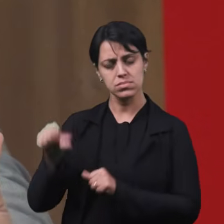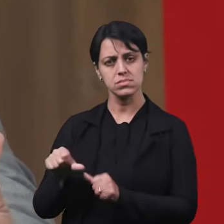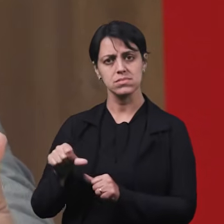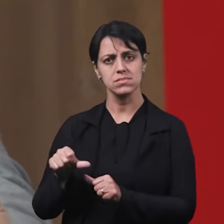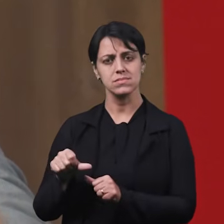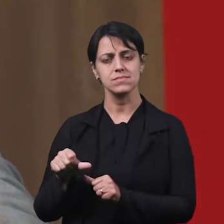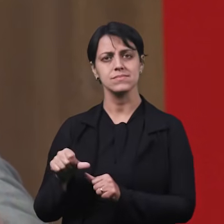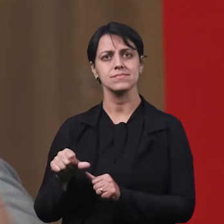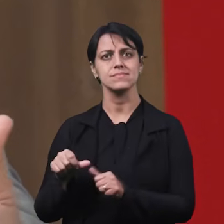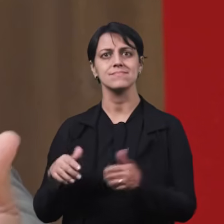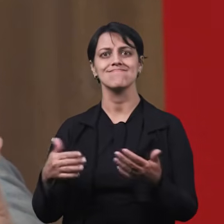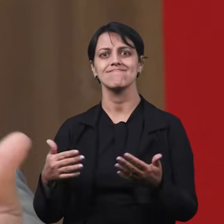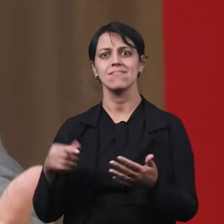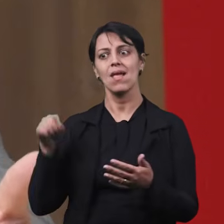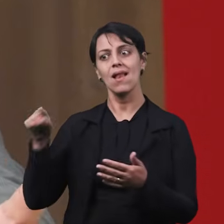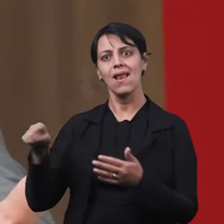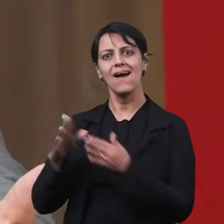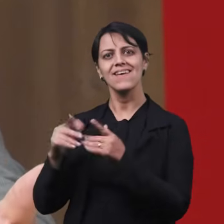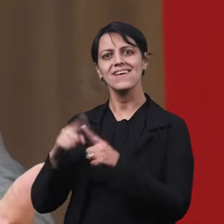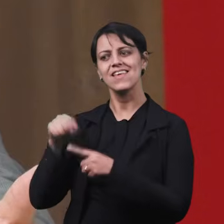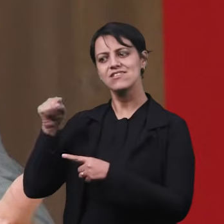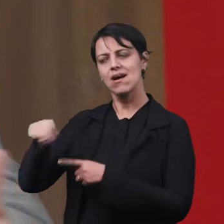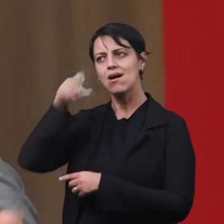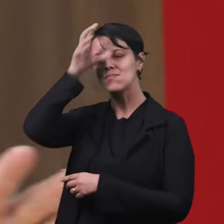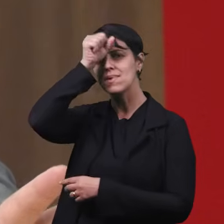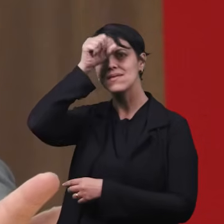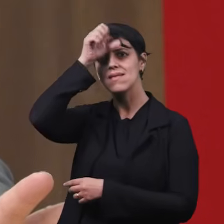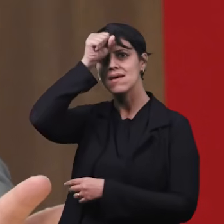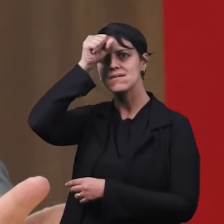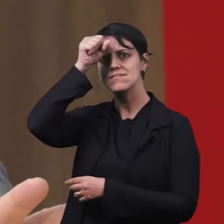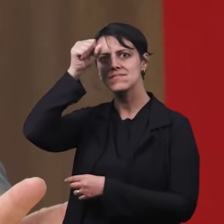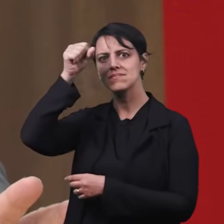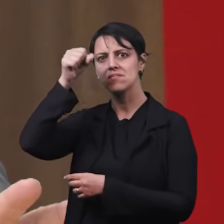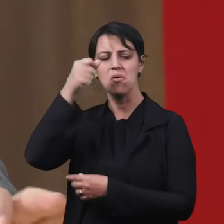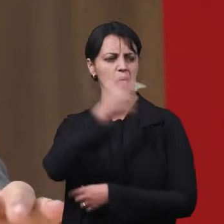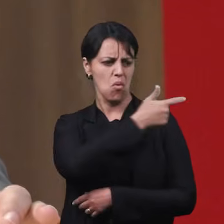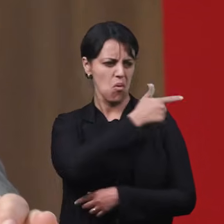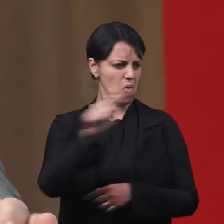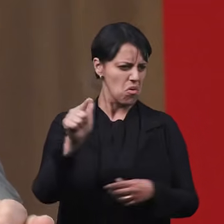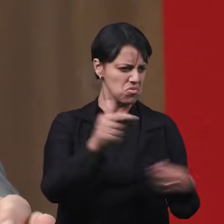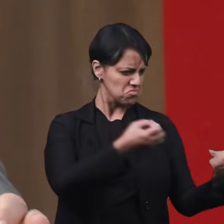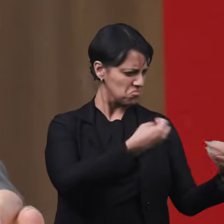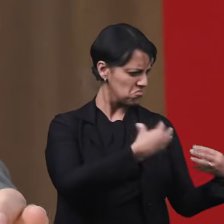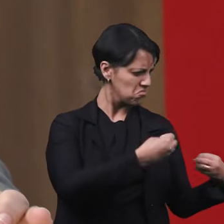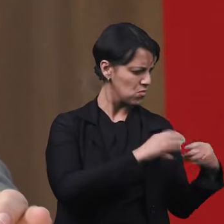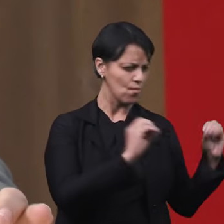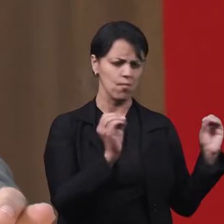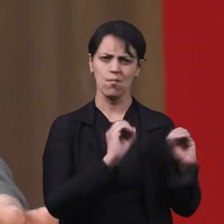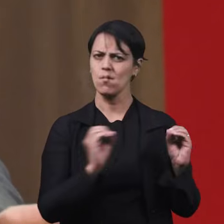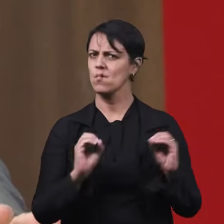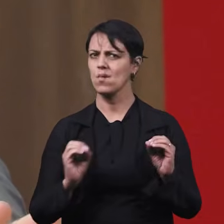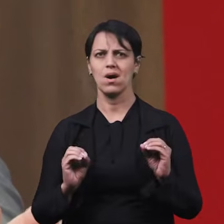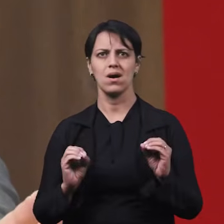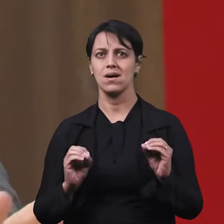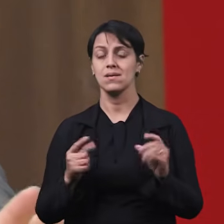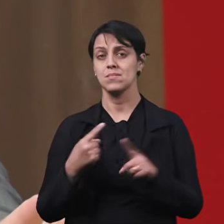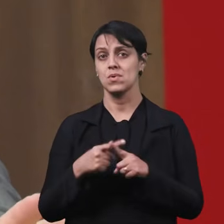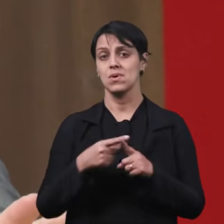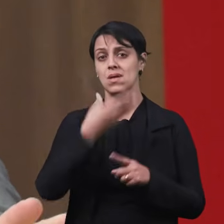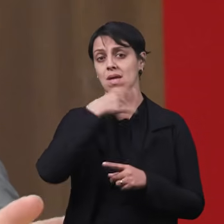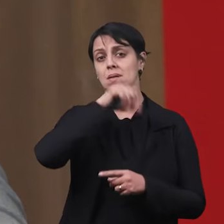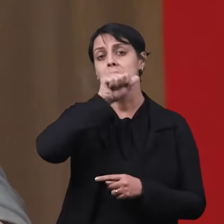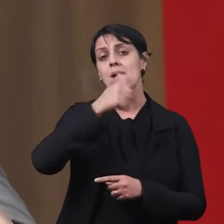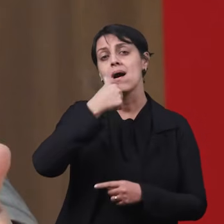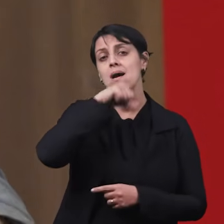igreja foi me ensinando isso. Não aprendi em outro lugar, não. Até porque os meus pais não eram